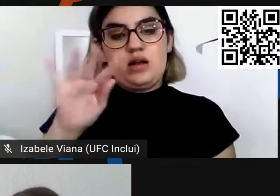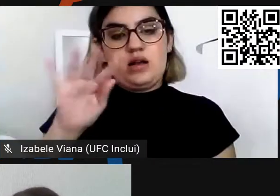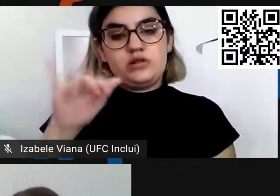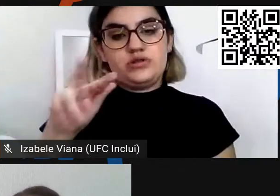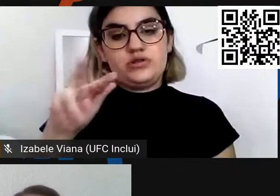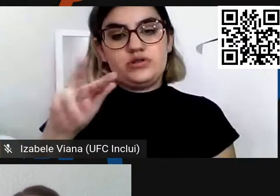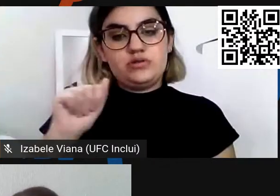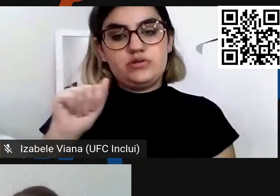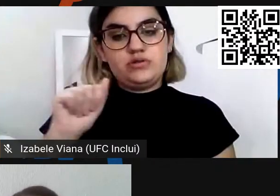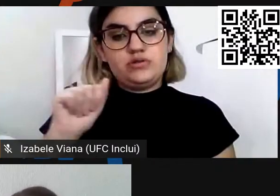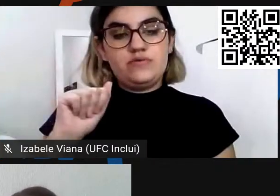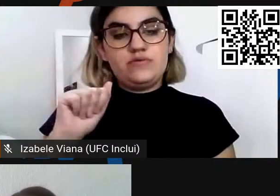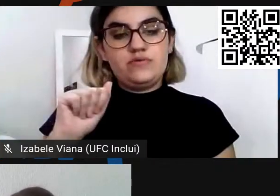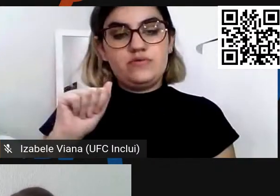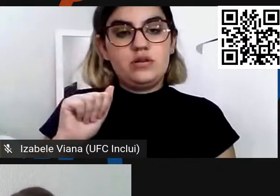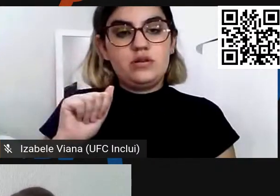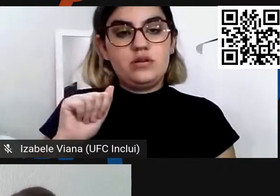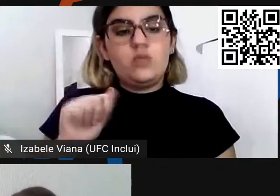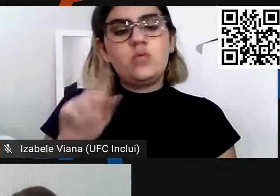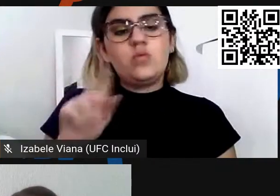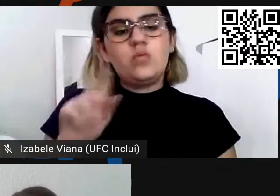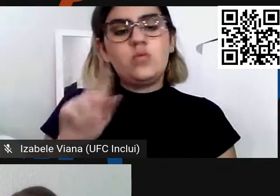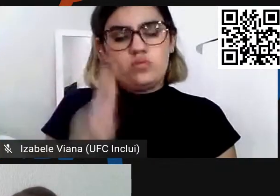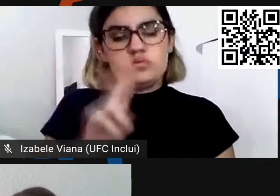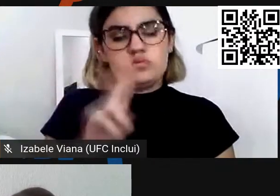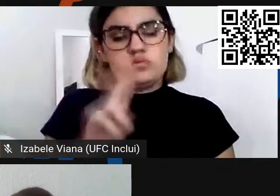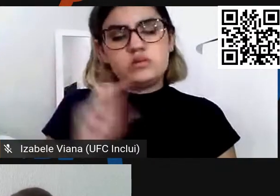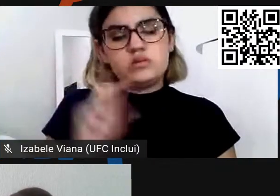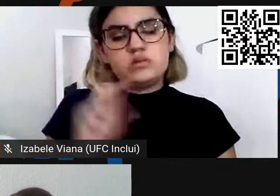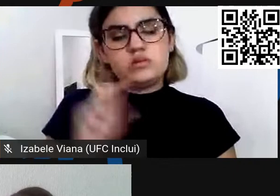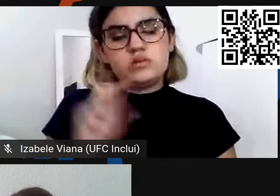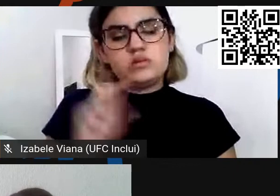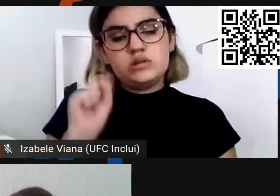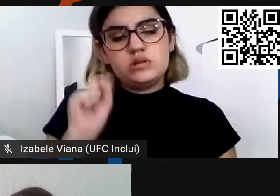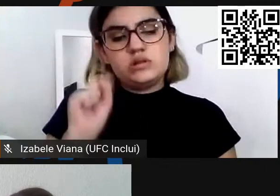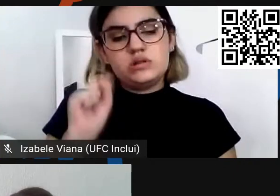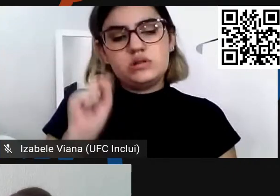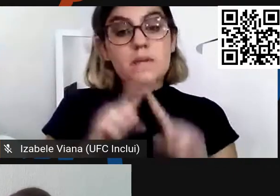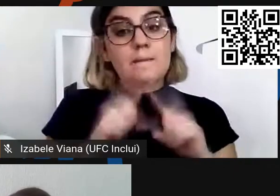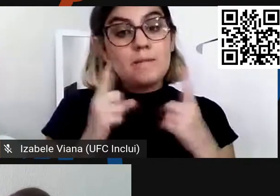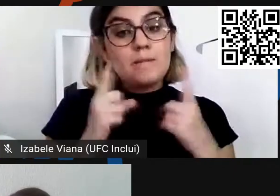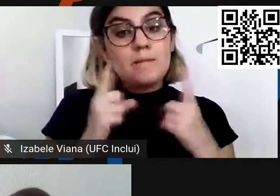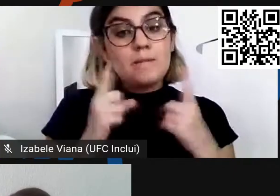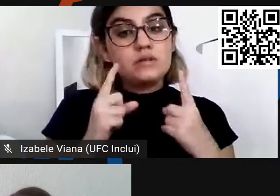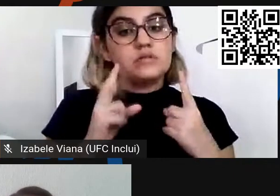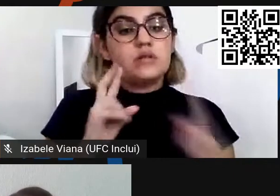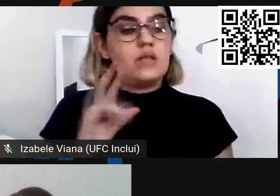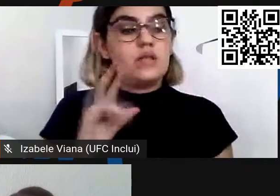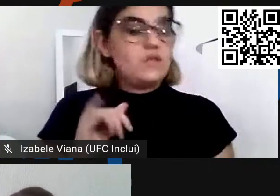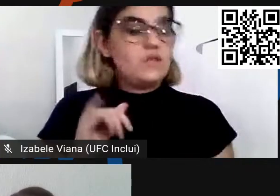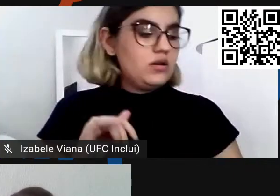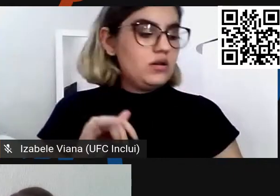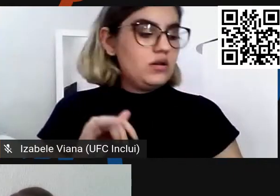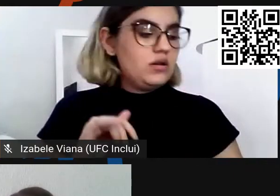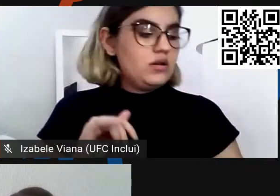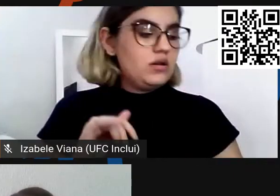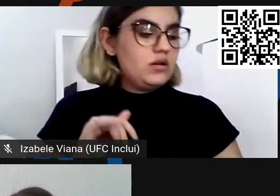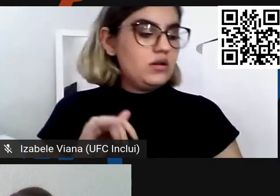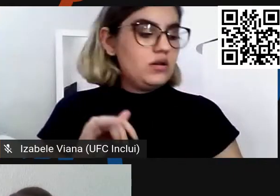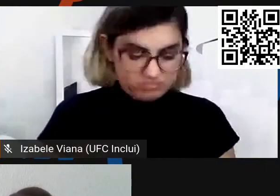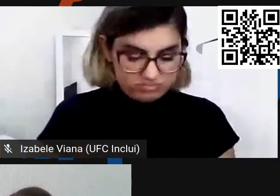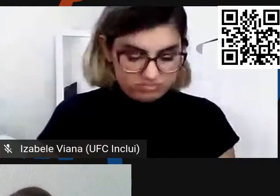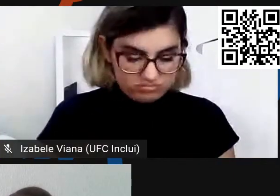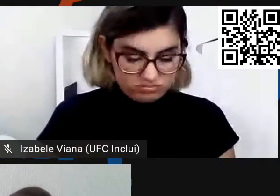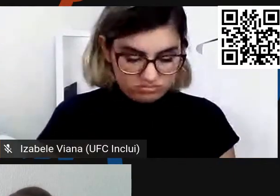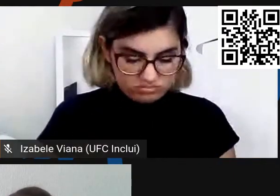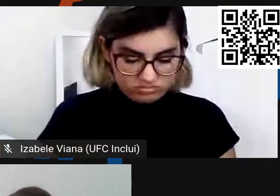sim, ela vai ter estratégia PICO. A questão é que ela realmente vai... O que é o PICO, né? Então, o PICO é